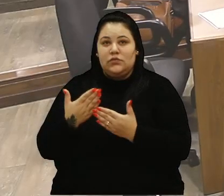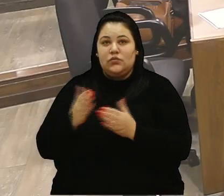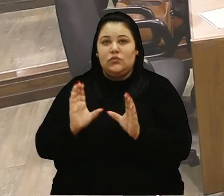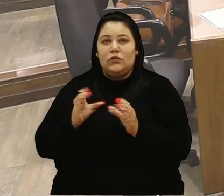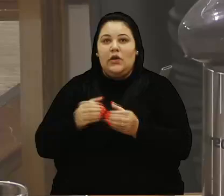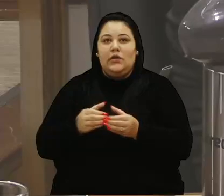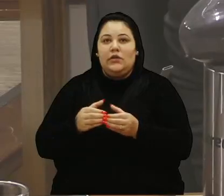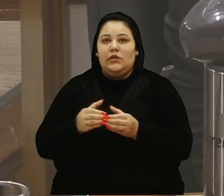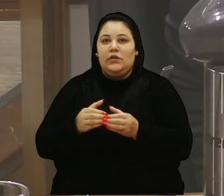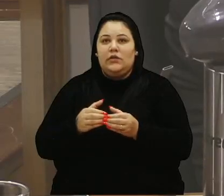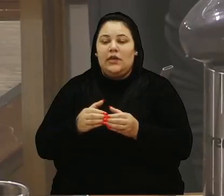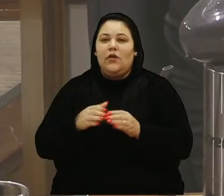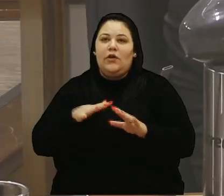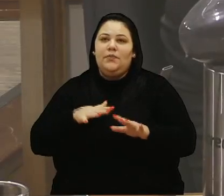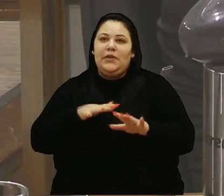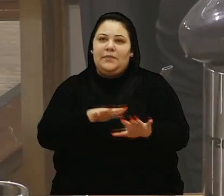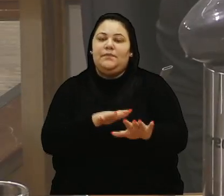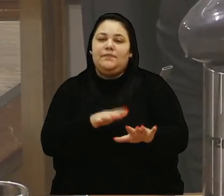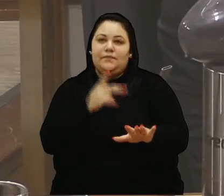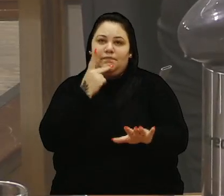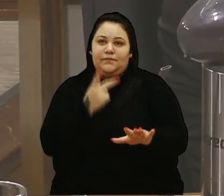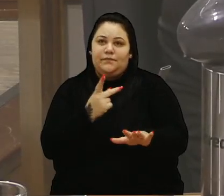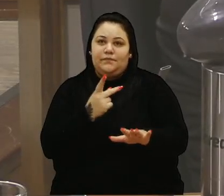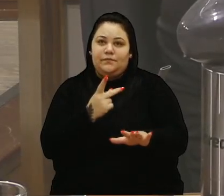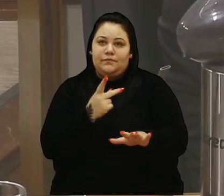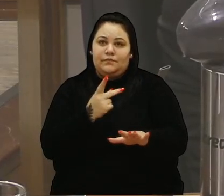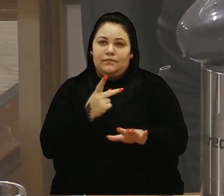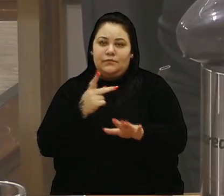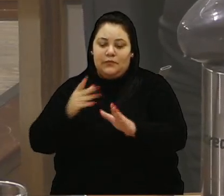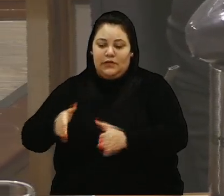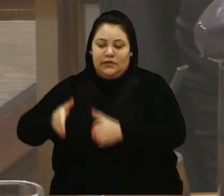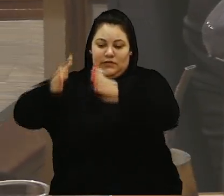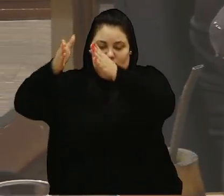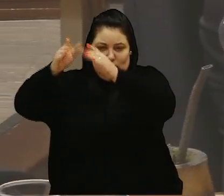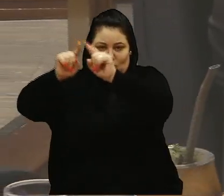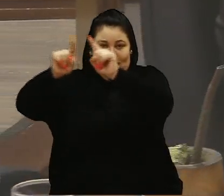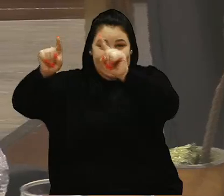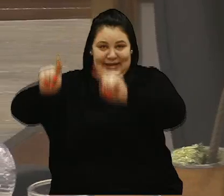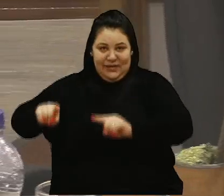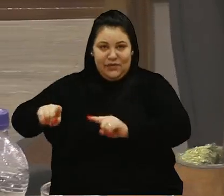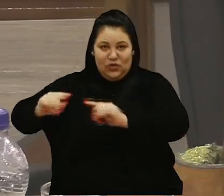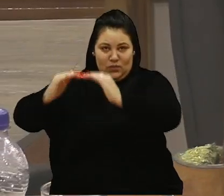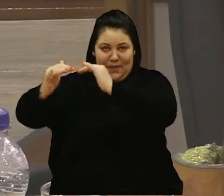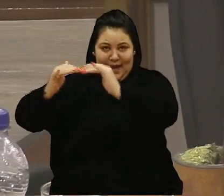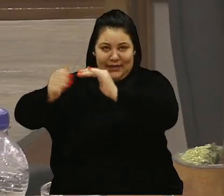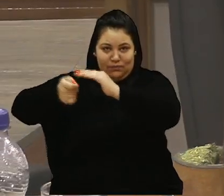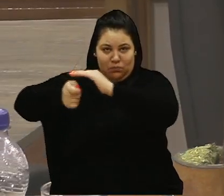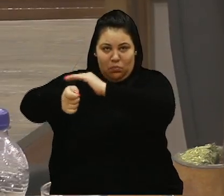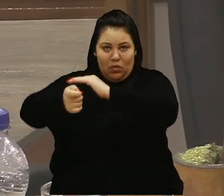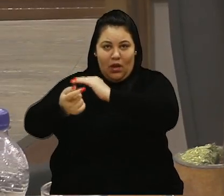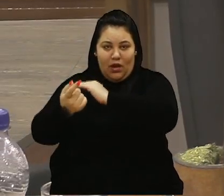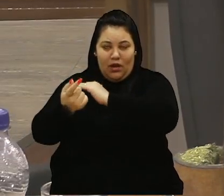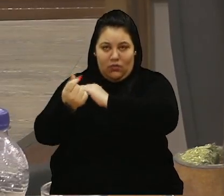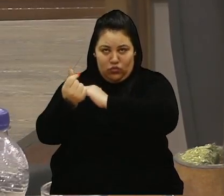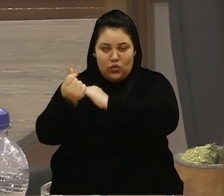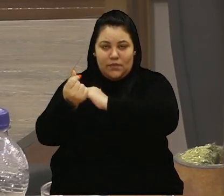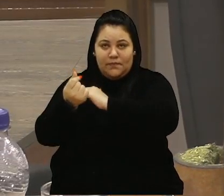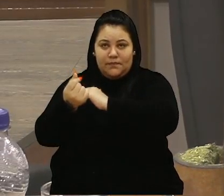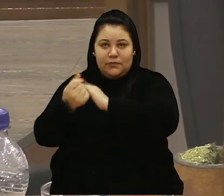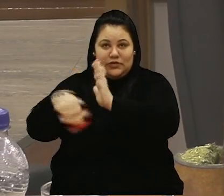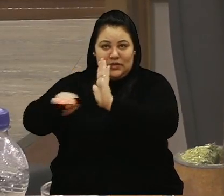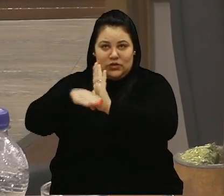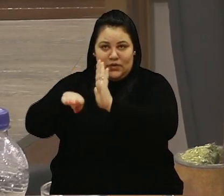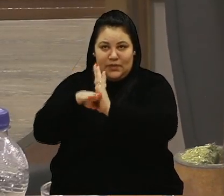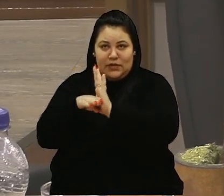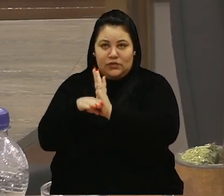trânsito. A questão dos parquímetros, quando eles estão estragados, inclusive a Secretaria vai fazer uma medida em relação a isso, de repente até tornar